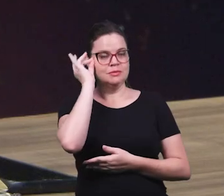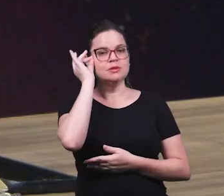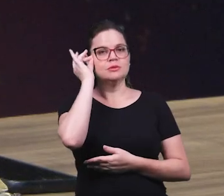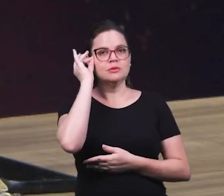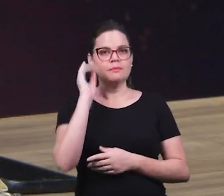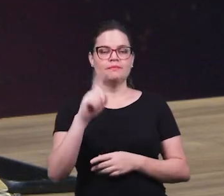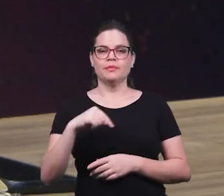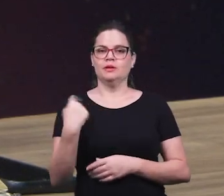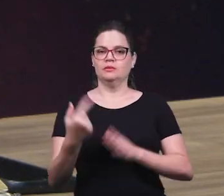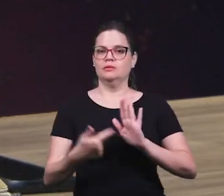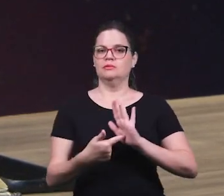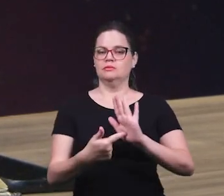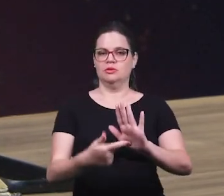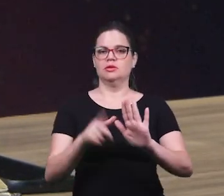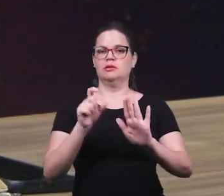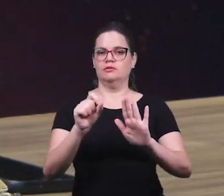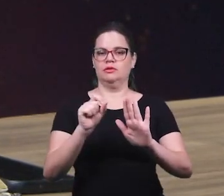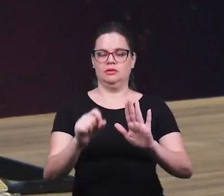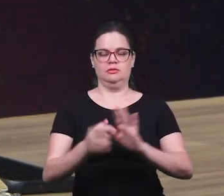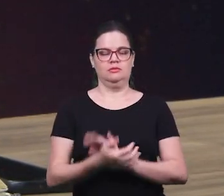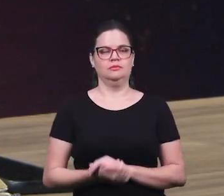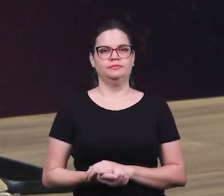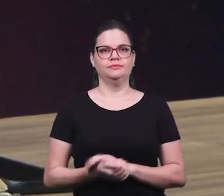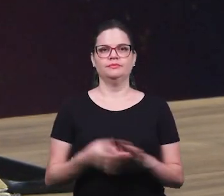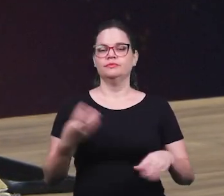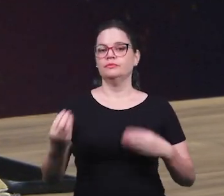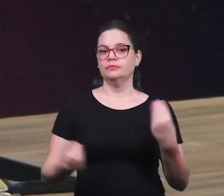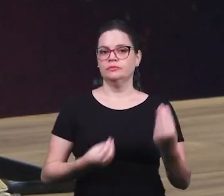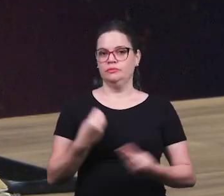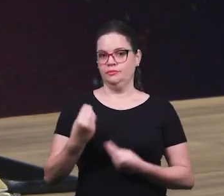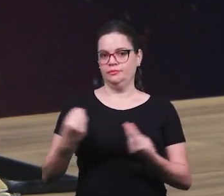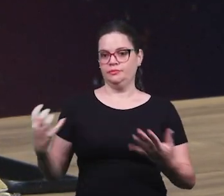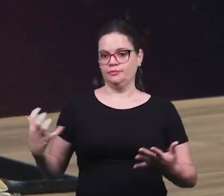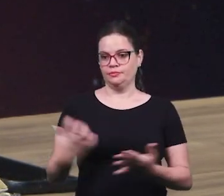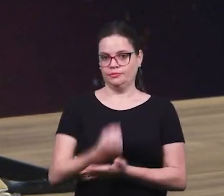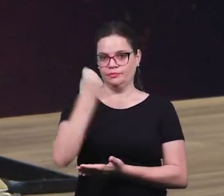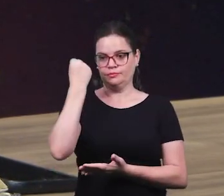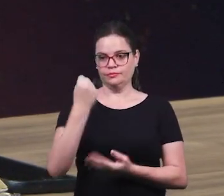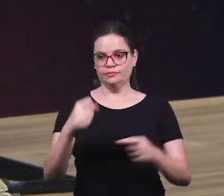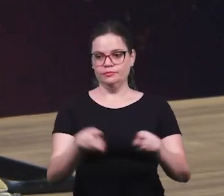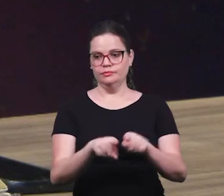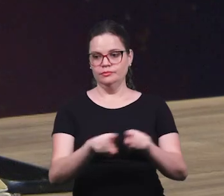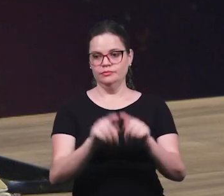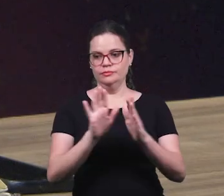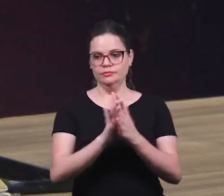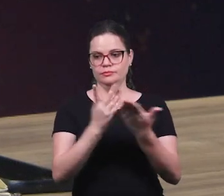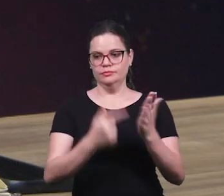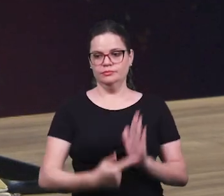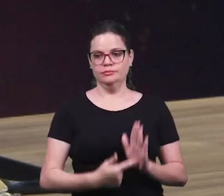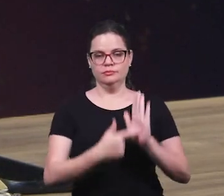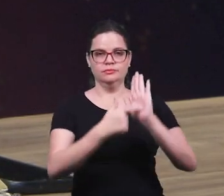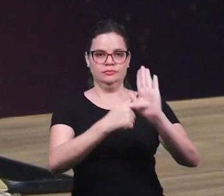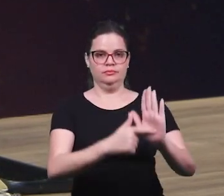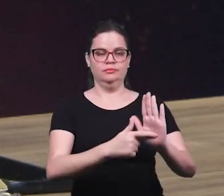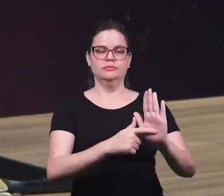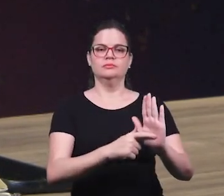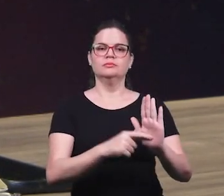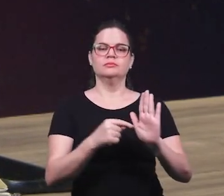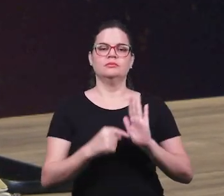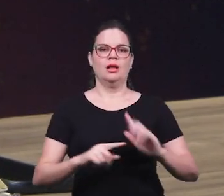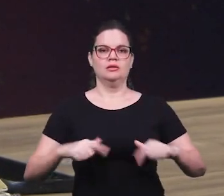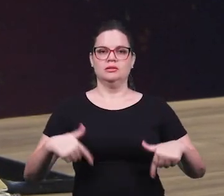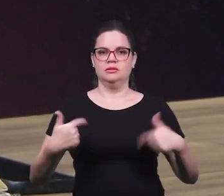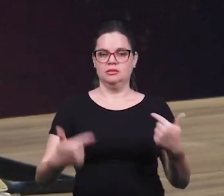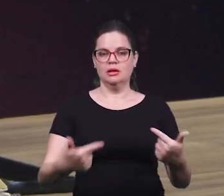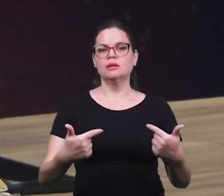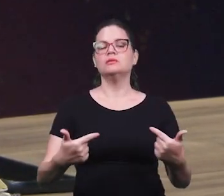intenção aqui é mostrar para os irmãos como que o arrebatamento e a palavra de Deus, né, na verdade, a ação de Deus no arrebatamento, a ação